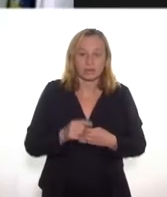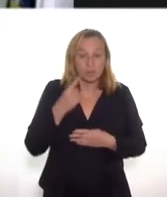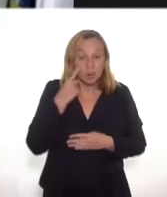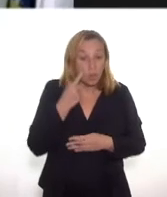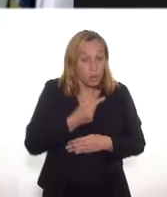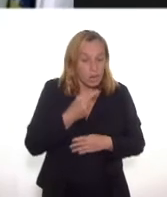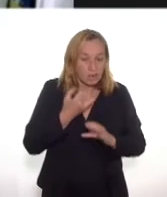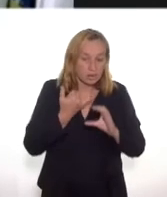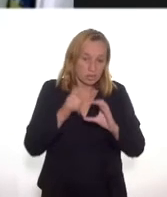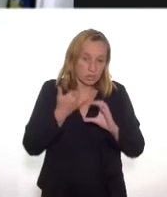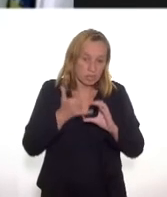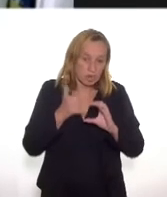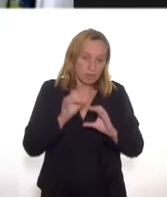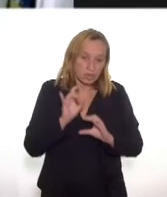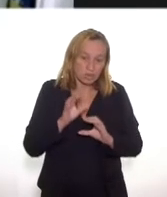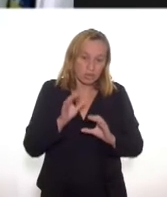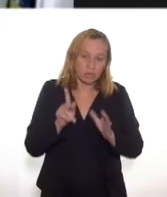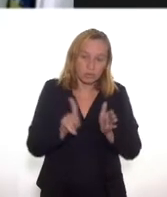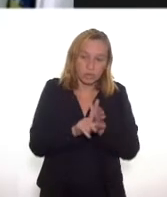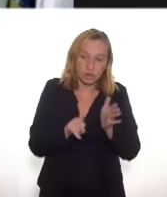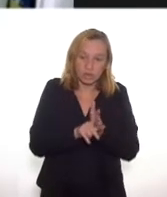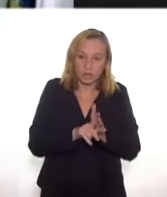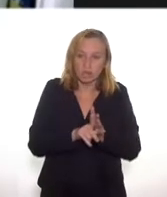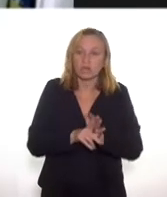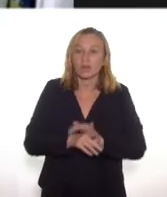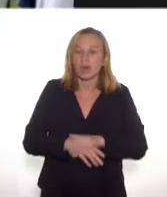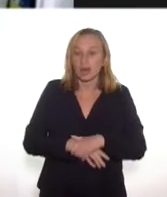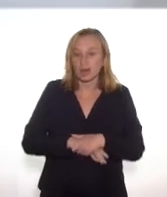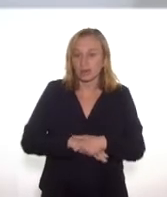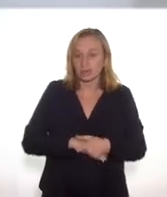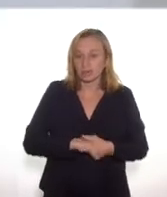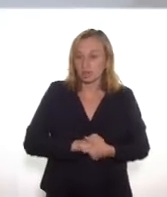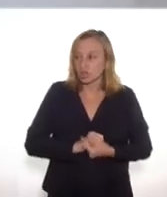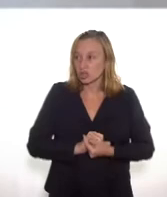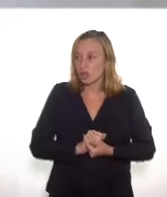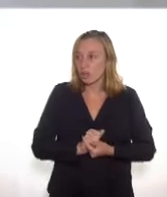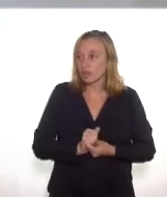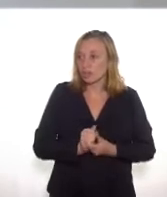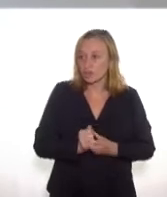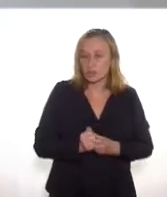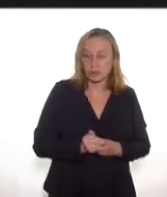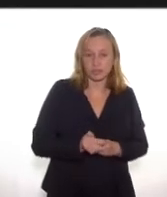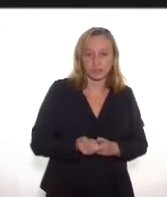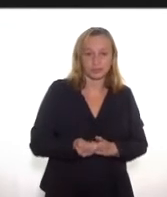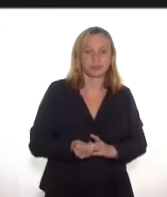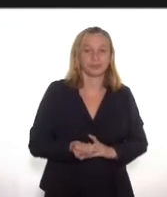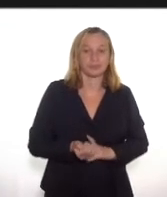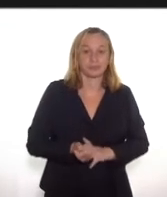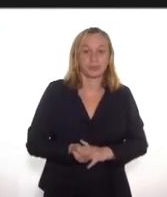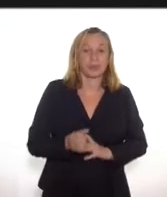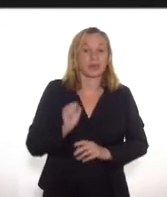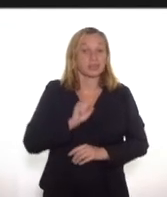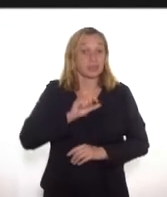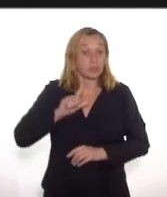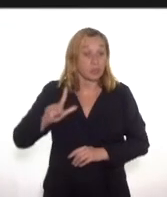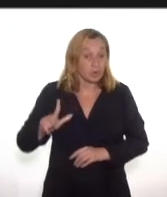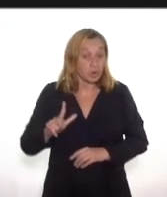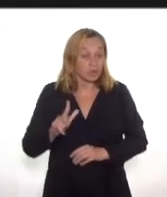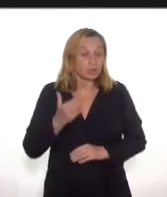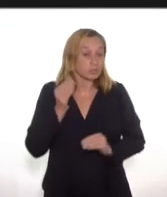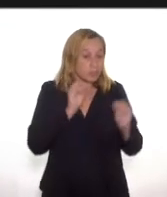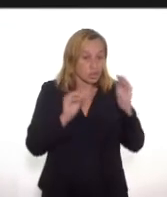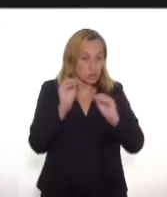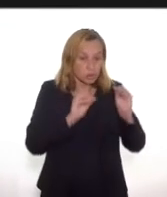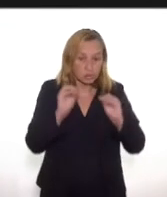no seu zap, um projeto de resolução. Não, já pedi, pode deixar. Então, deputado Samuel, beijo, meu